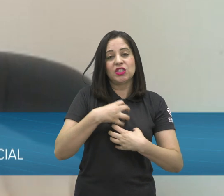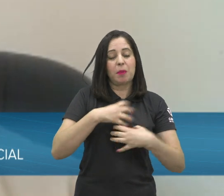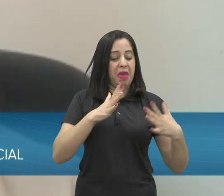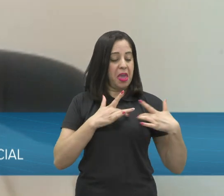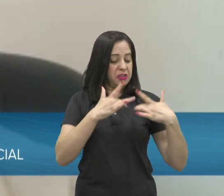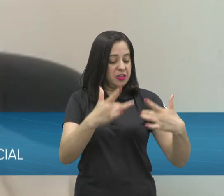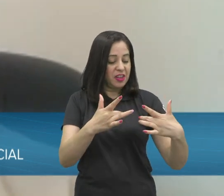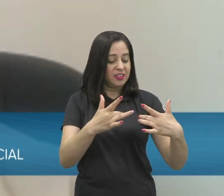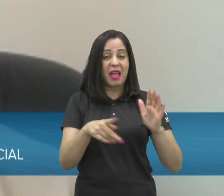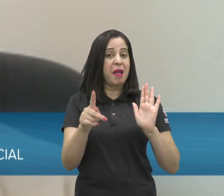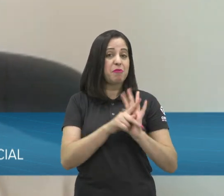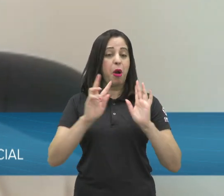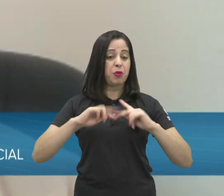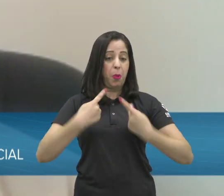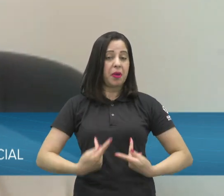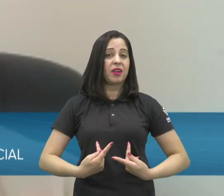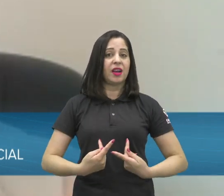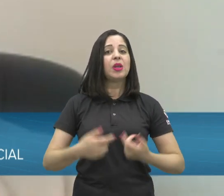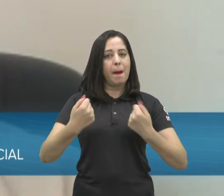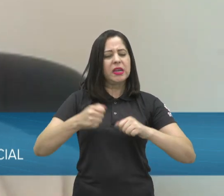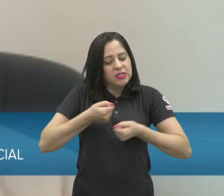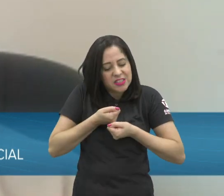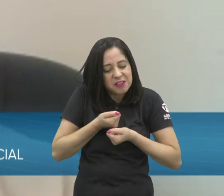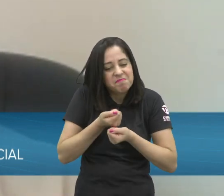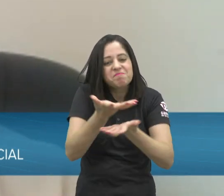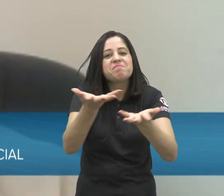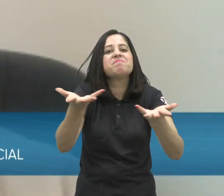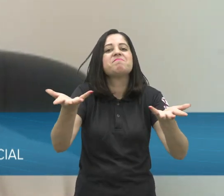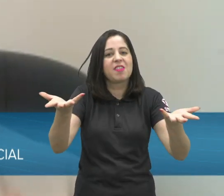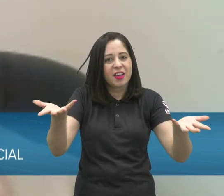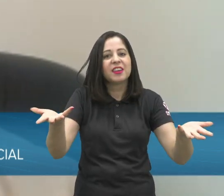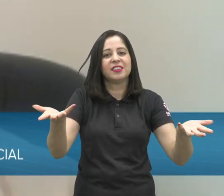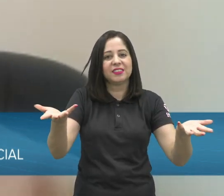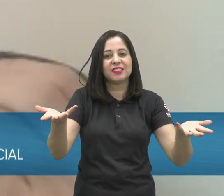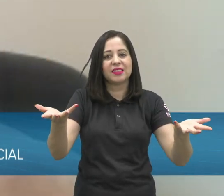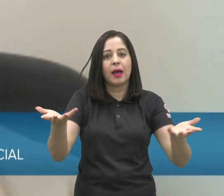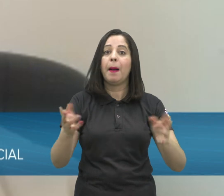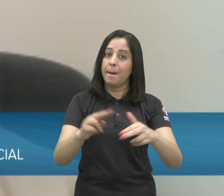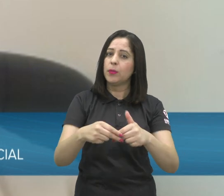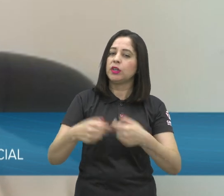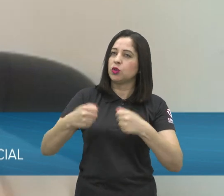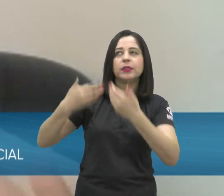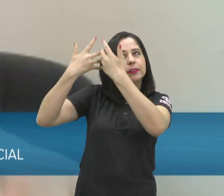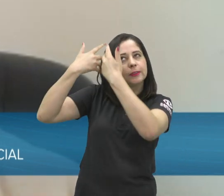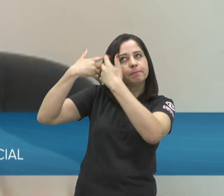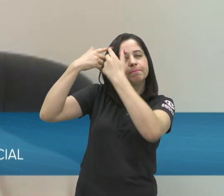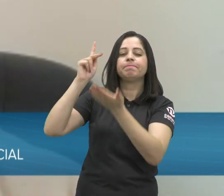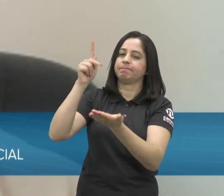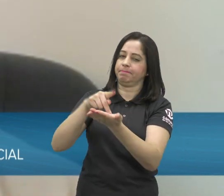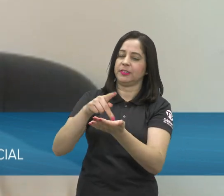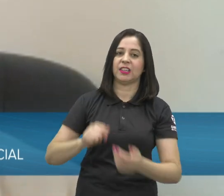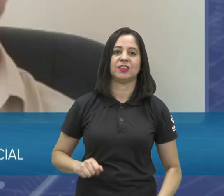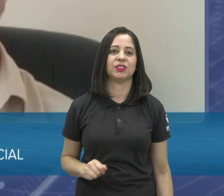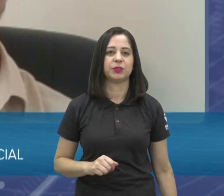plenamente humano, autêntico, que precisa ser expressado, que precisa ser colocado em pauta, e isso só com uma conexão autêntica e sincera consigo